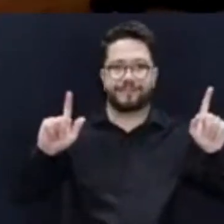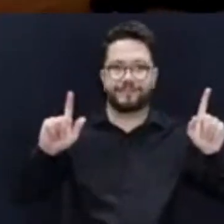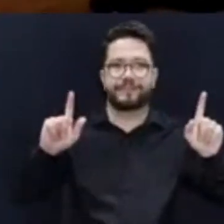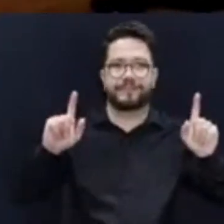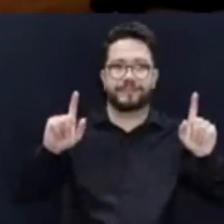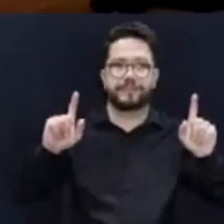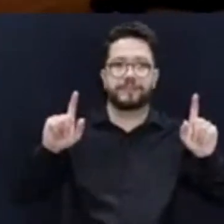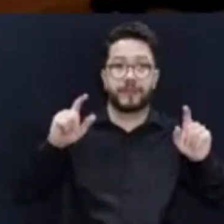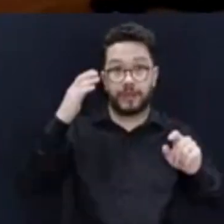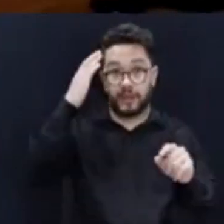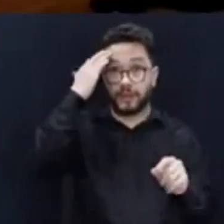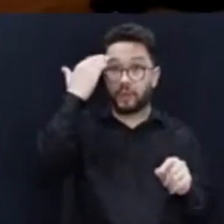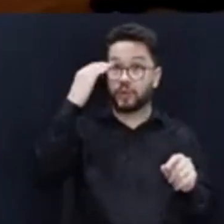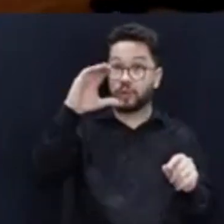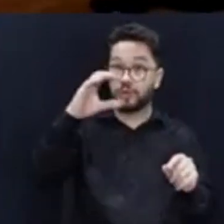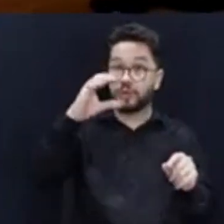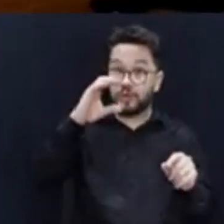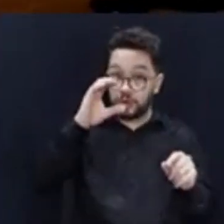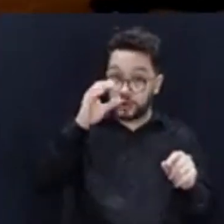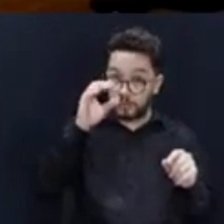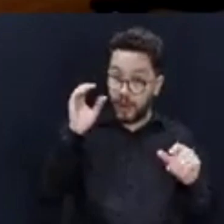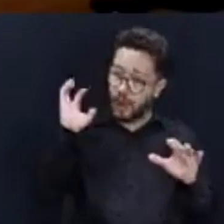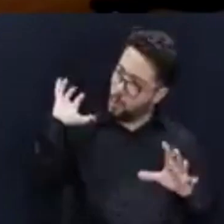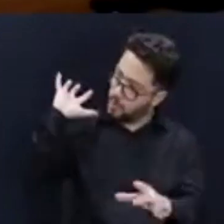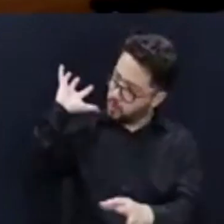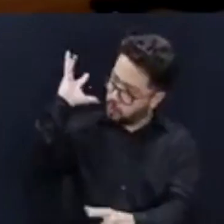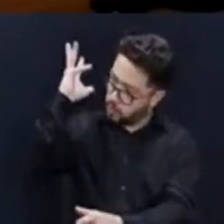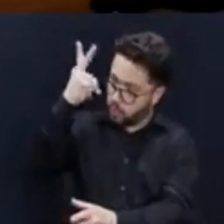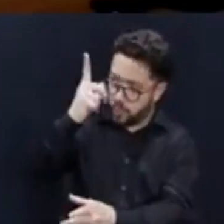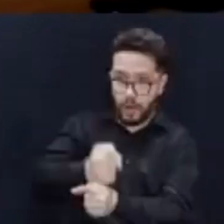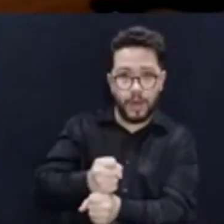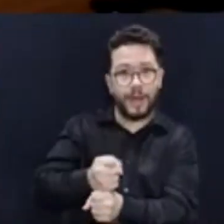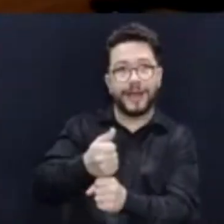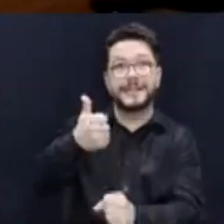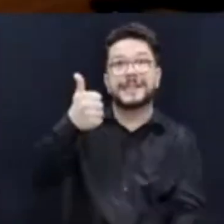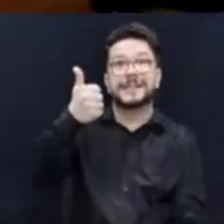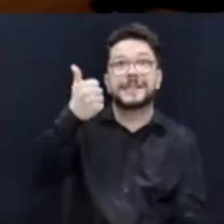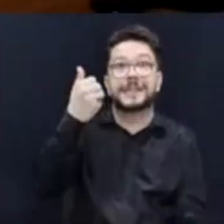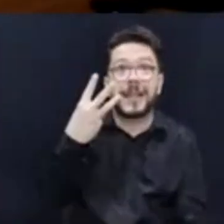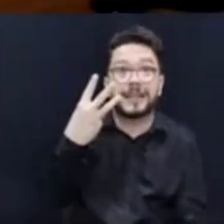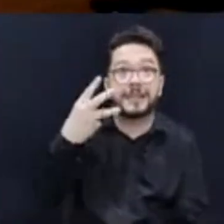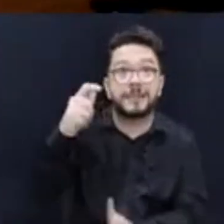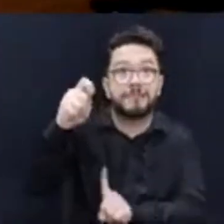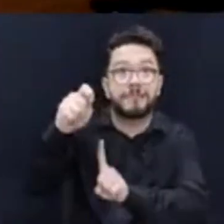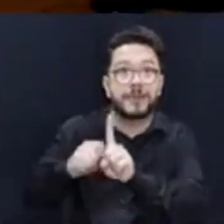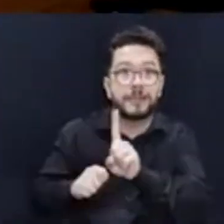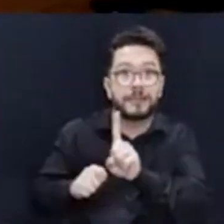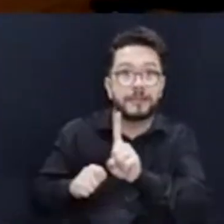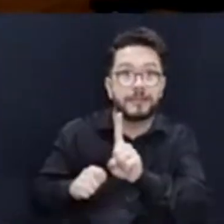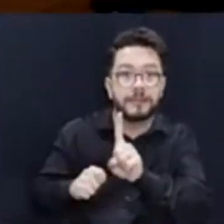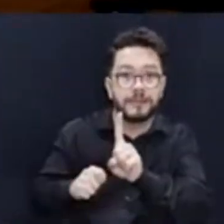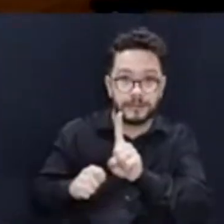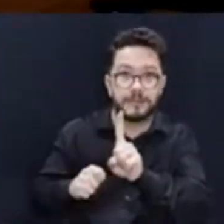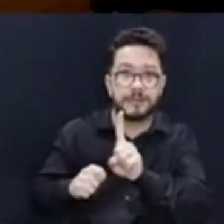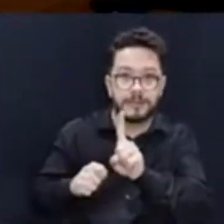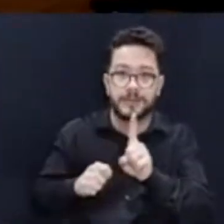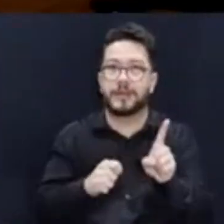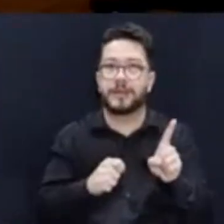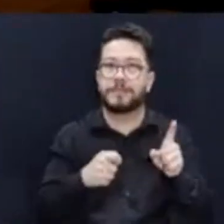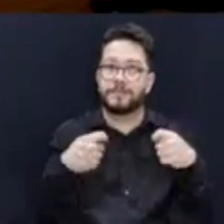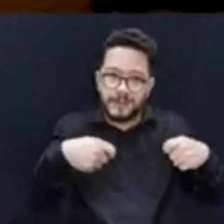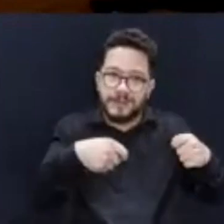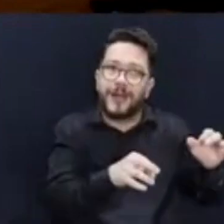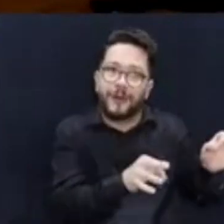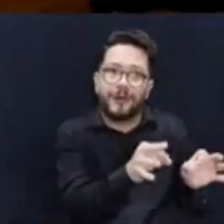três meses a um ano e um mês de pandemia para organizar as suas escolas para